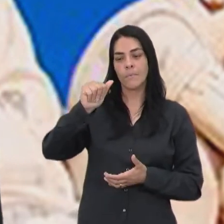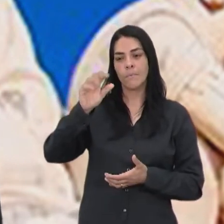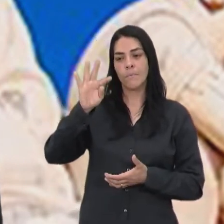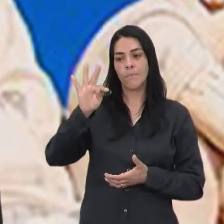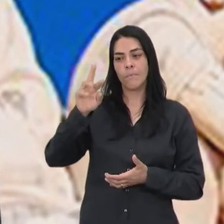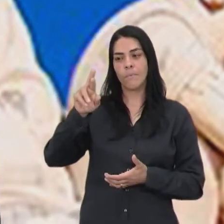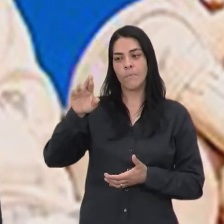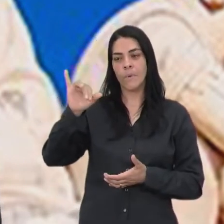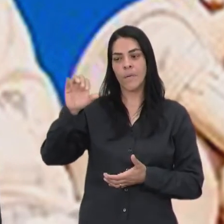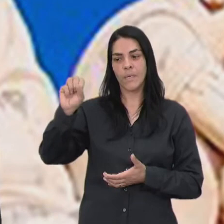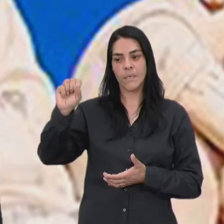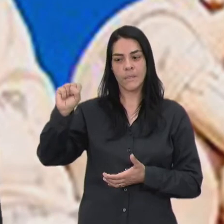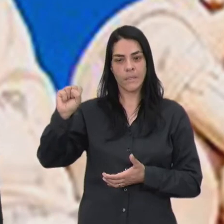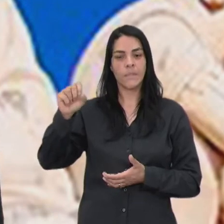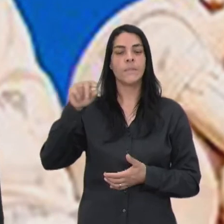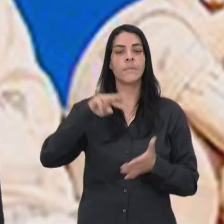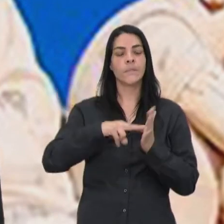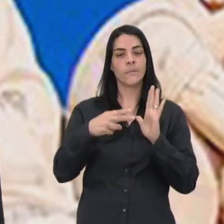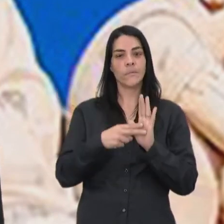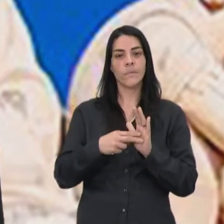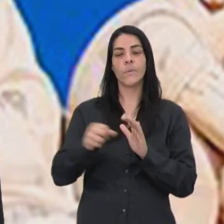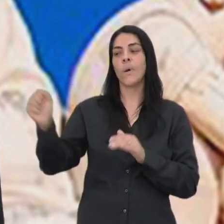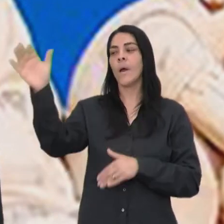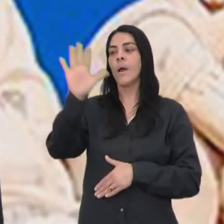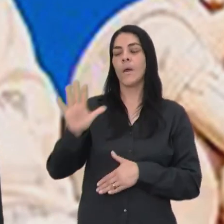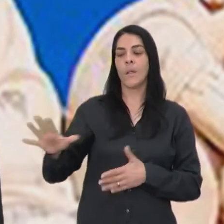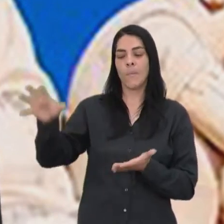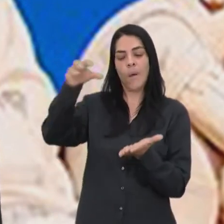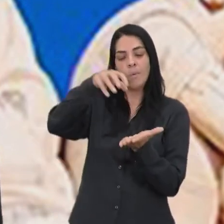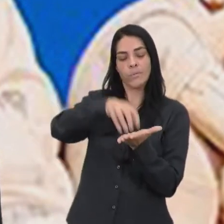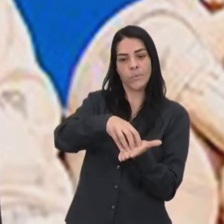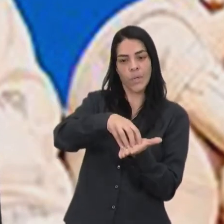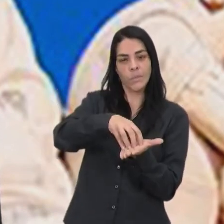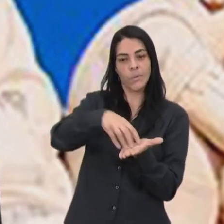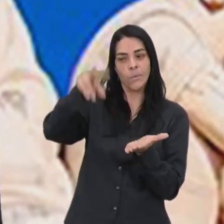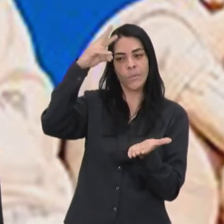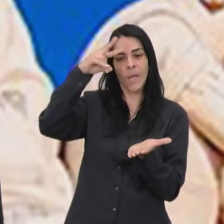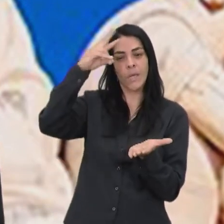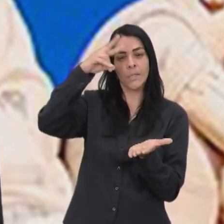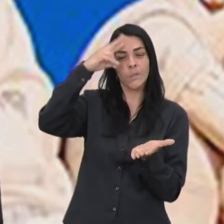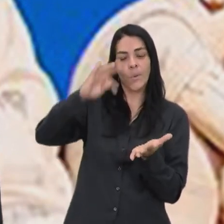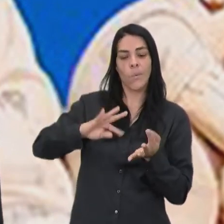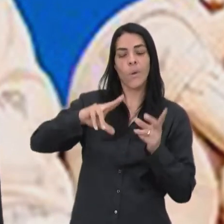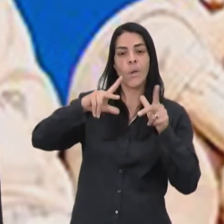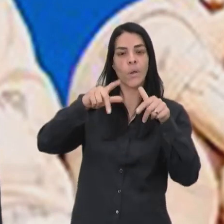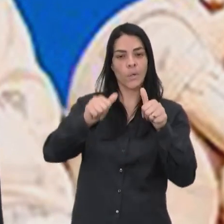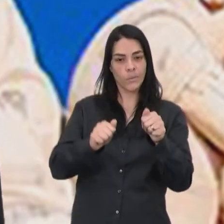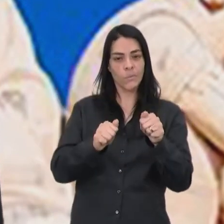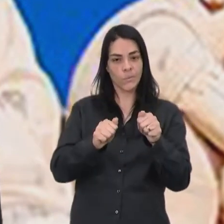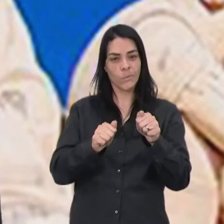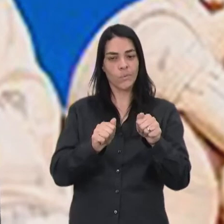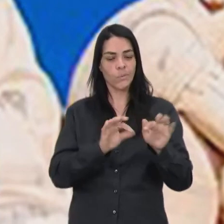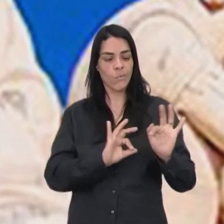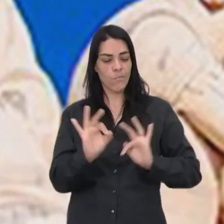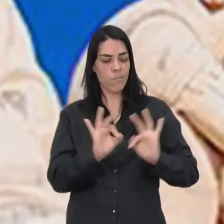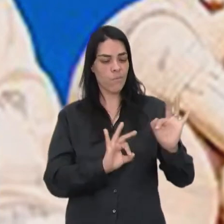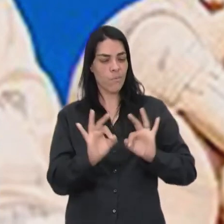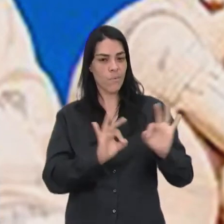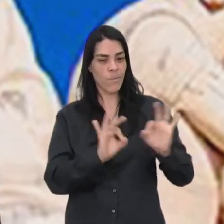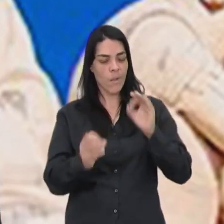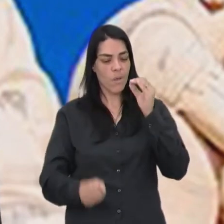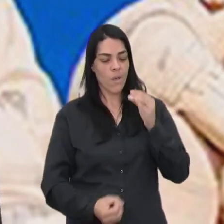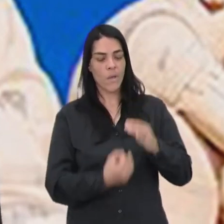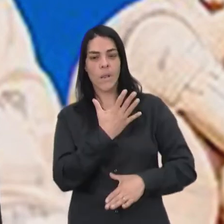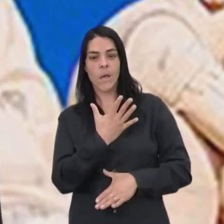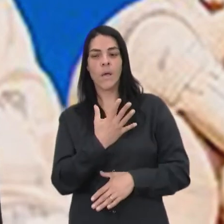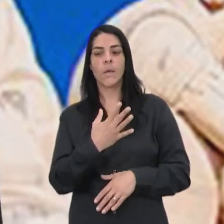Europa é o centro da história, e aí tudo está sendo produzido conhecimento histórico ou de